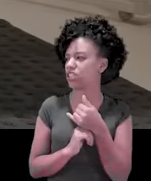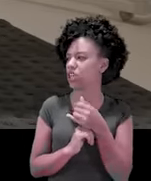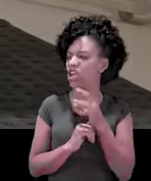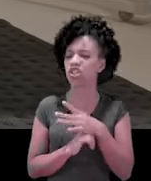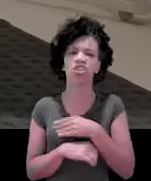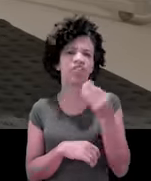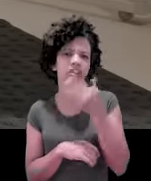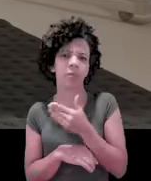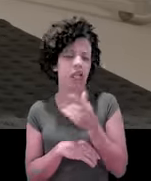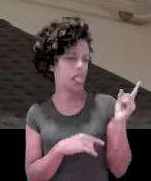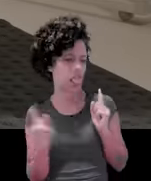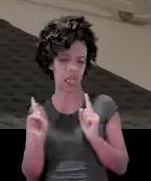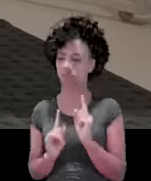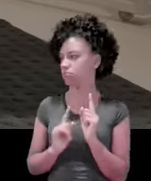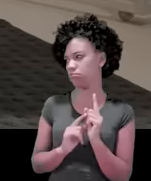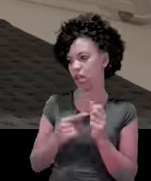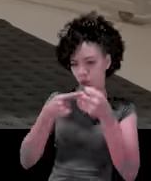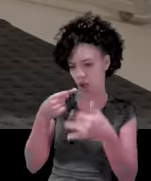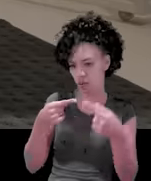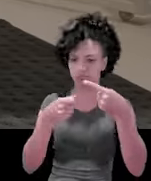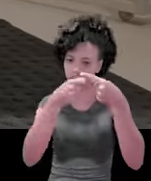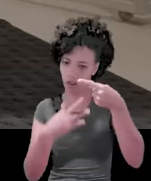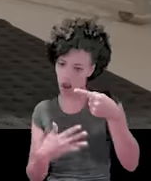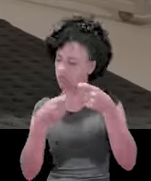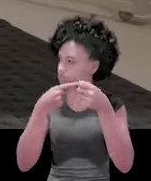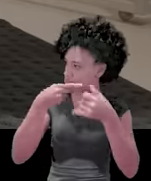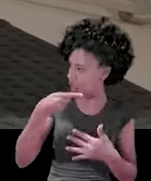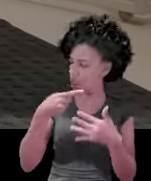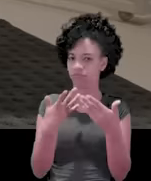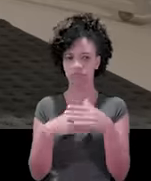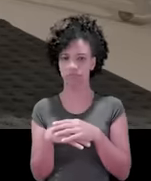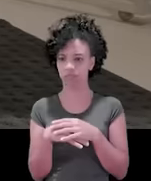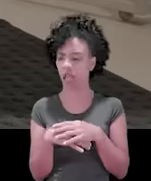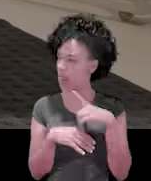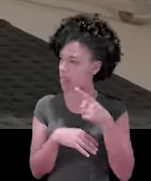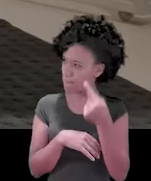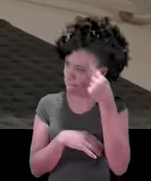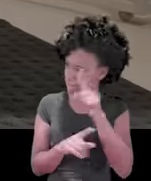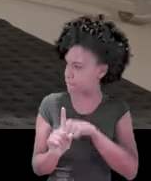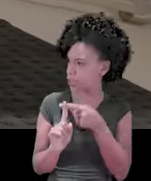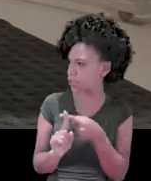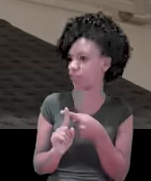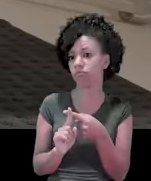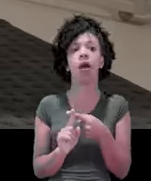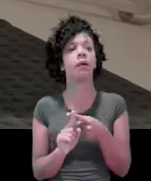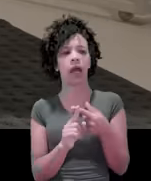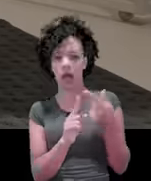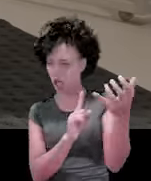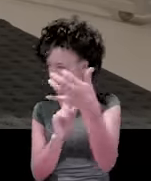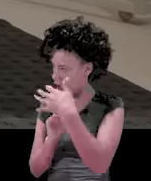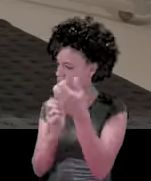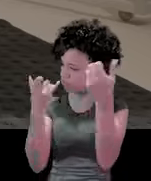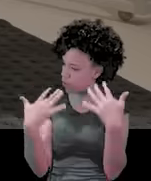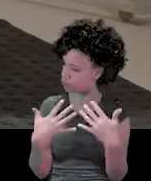falou que só tem gente filha da do meu lado lógico seu algoritmo só tá trazendo aí a lei da atração Fala aí se você tem um pensamento positivo positividade